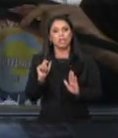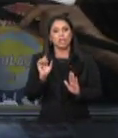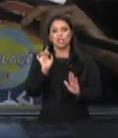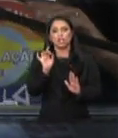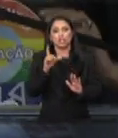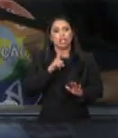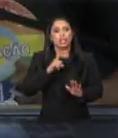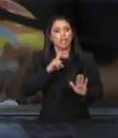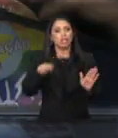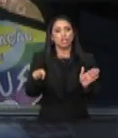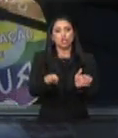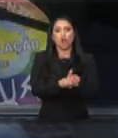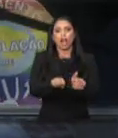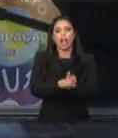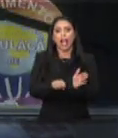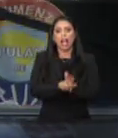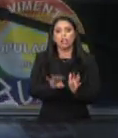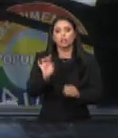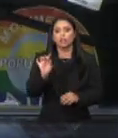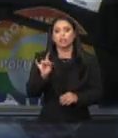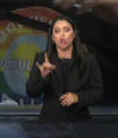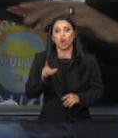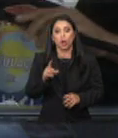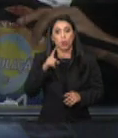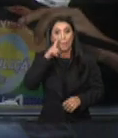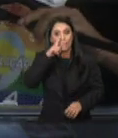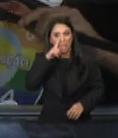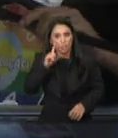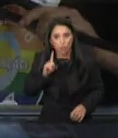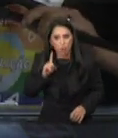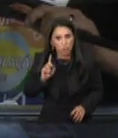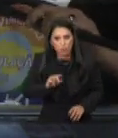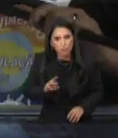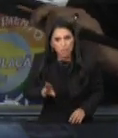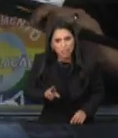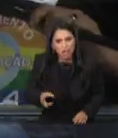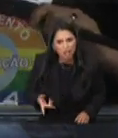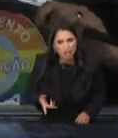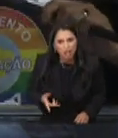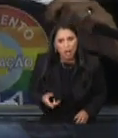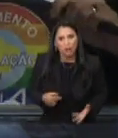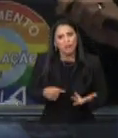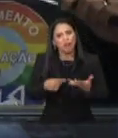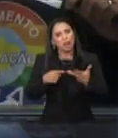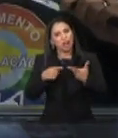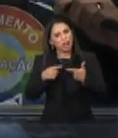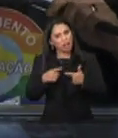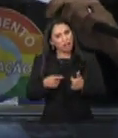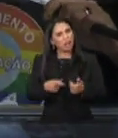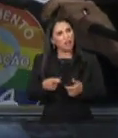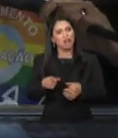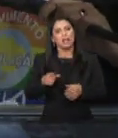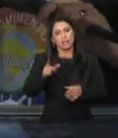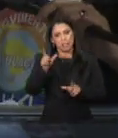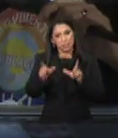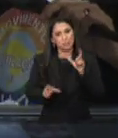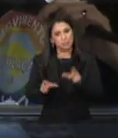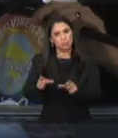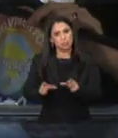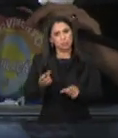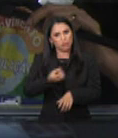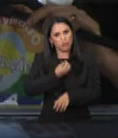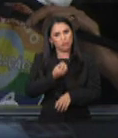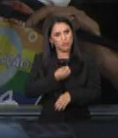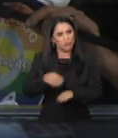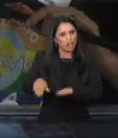drogados drogaditas ou são perigosas não são vários fatores que levam as pessoas para as ruas mas também